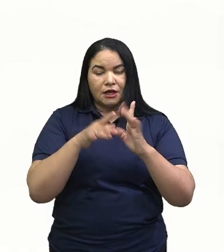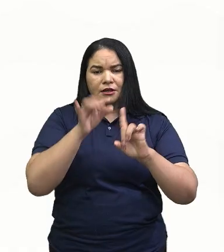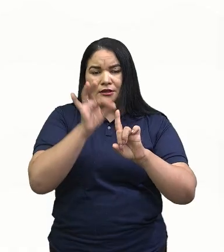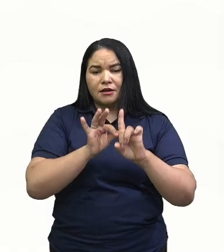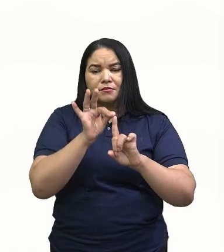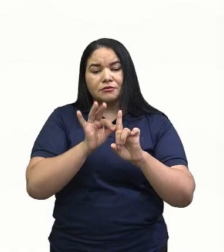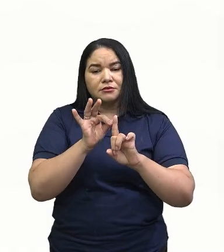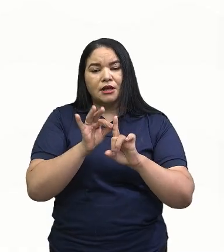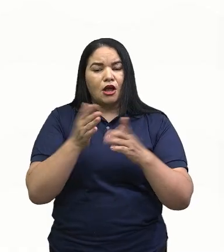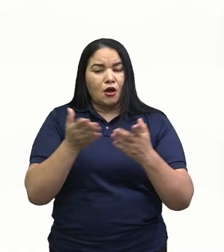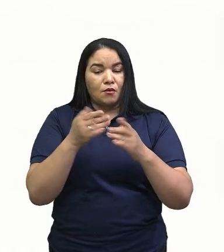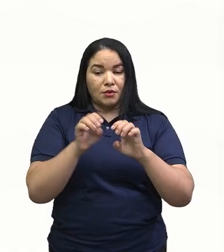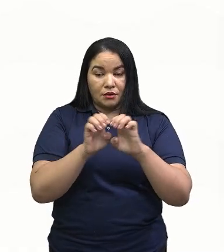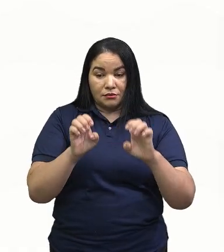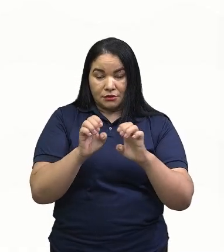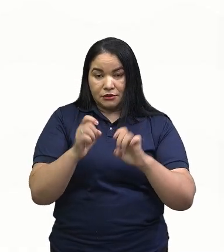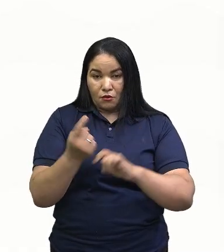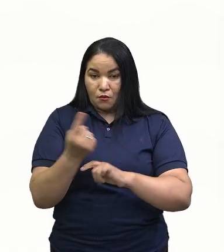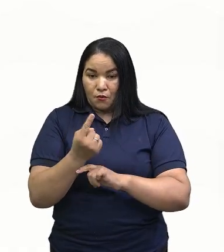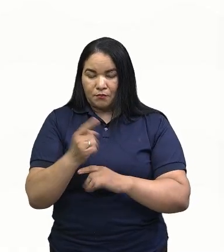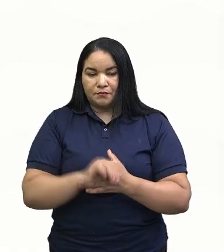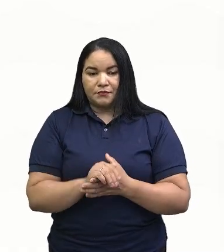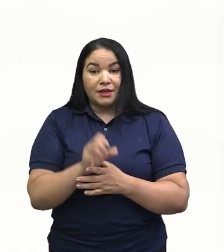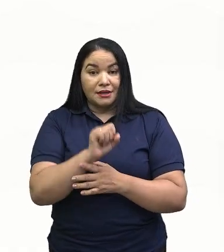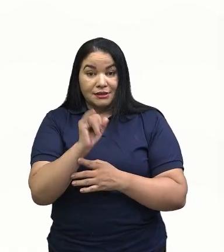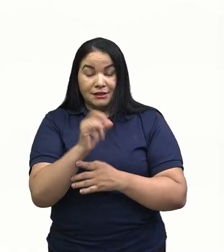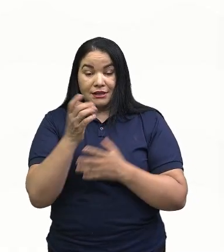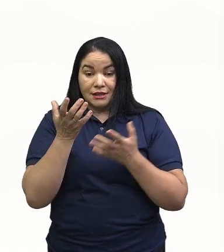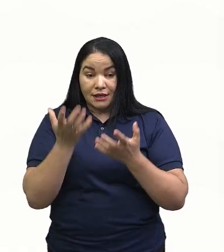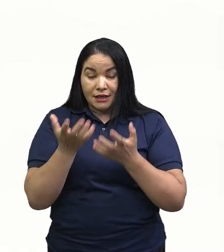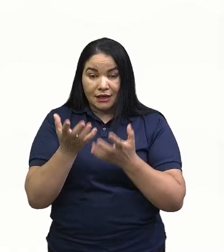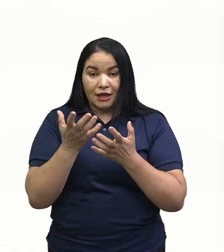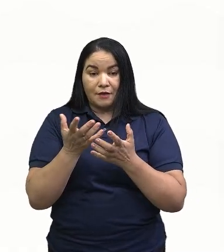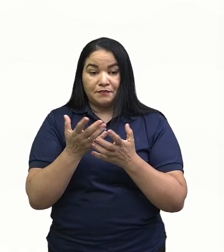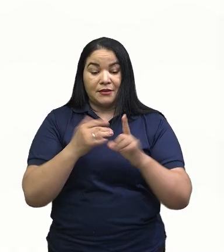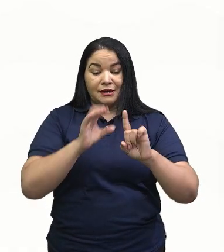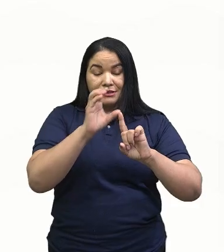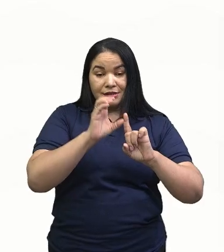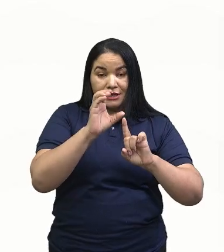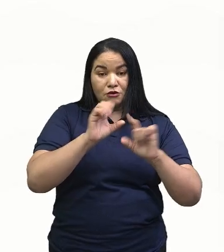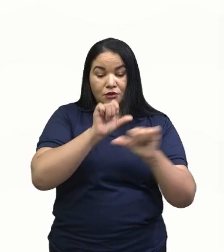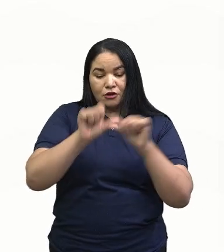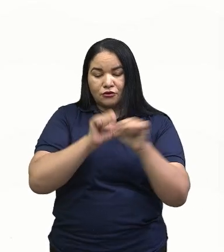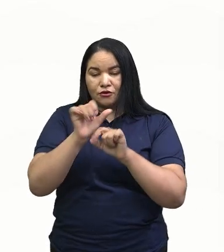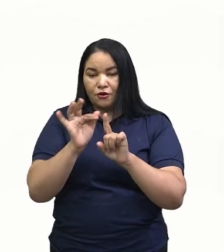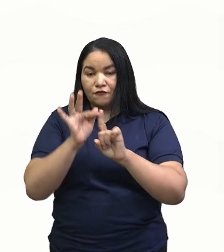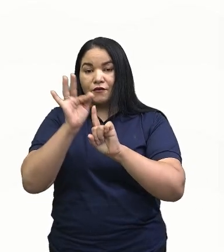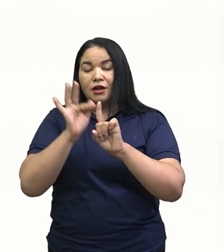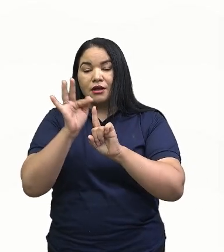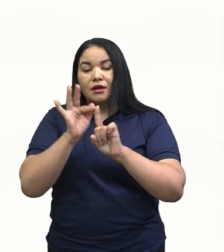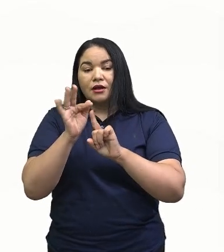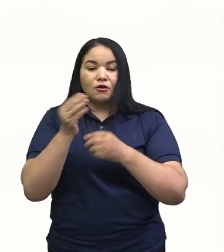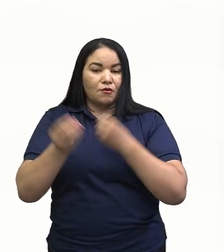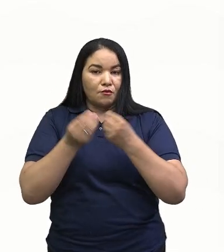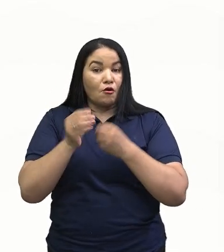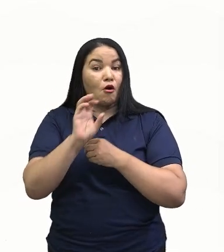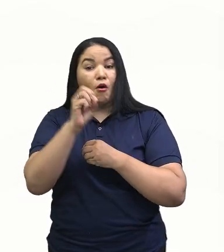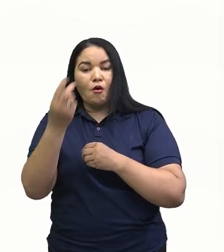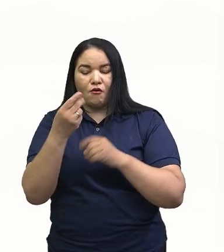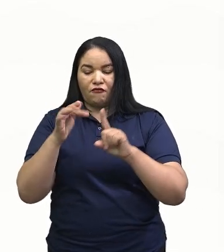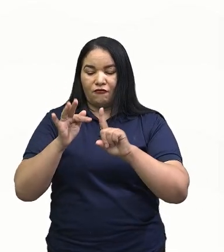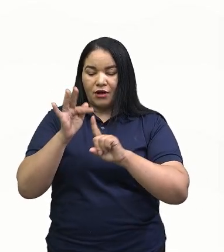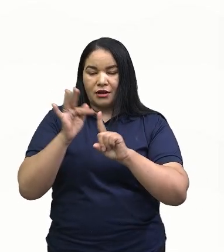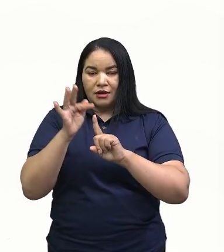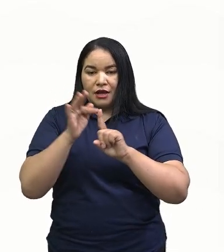Vamos chamar de equação 1. Se eu quero transformar Celsius para Fahrenheit ou Fahrenheit